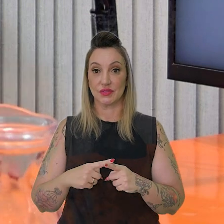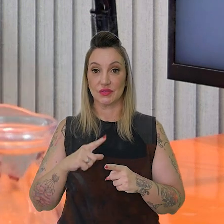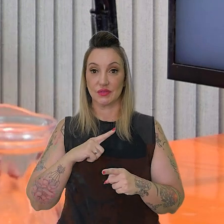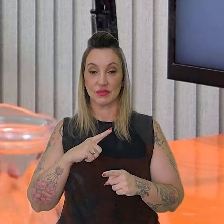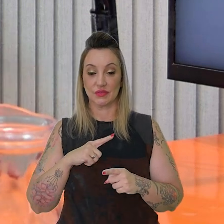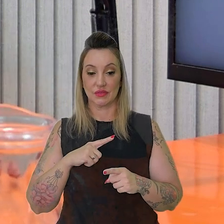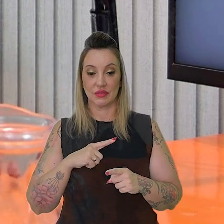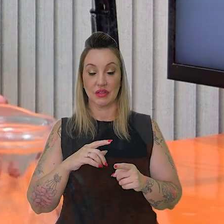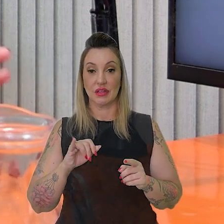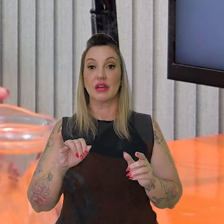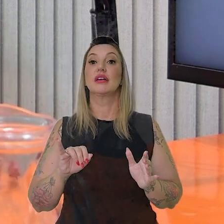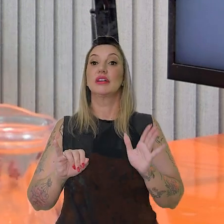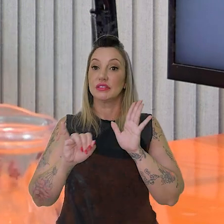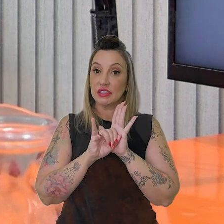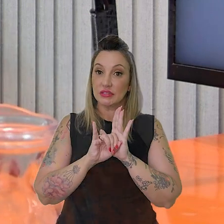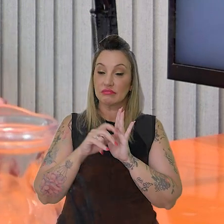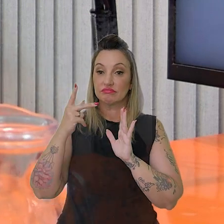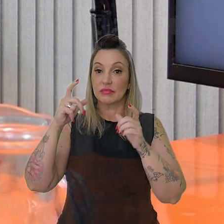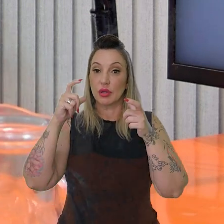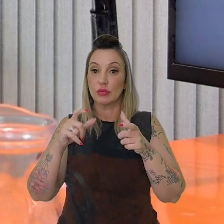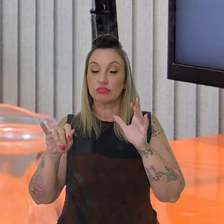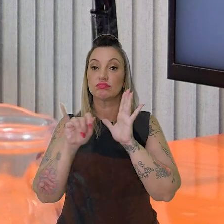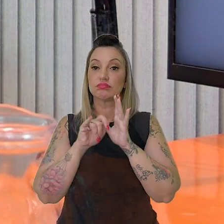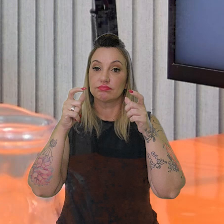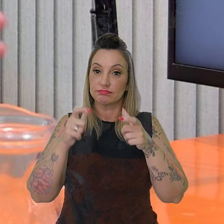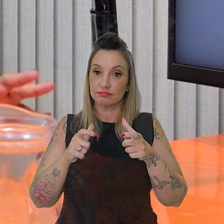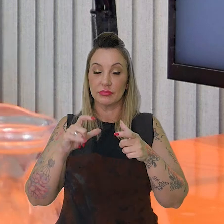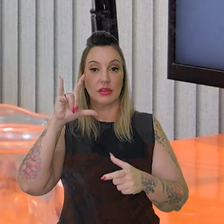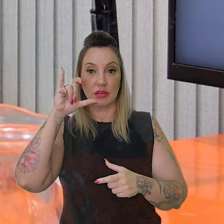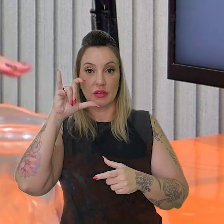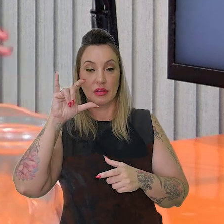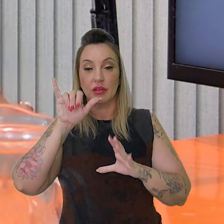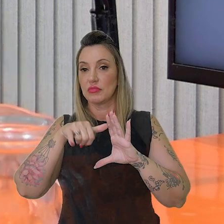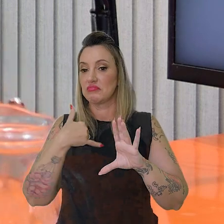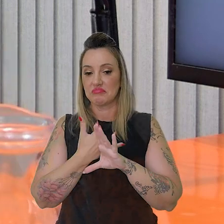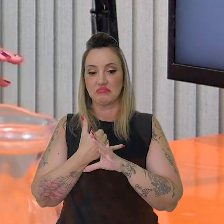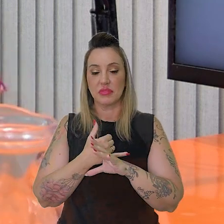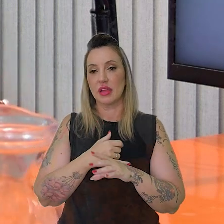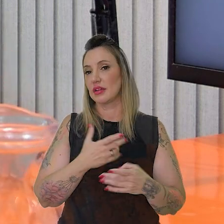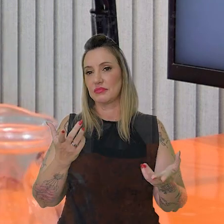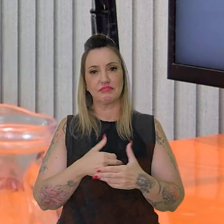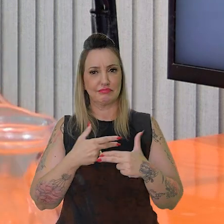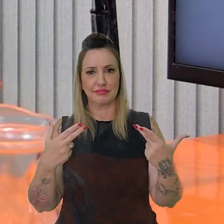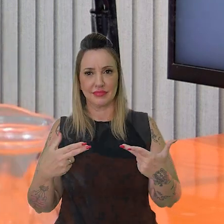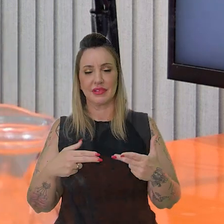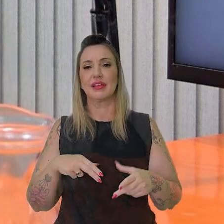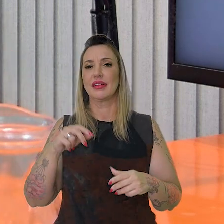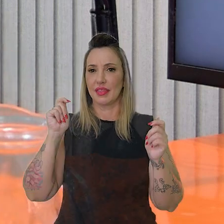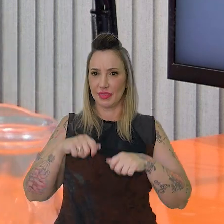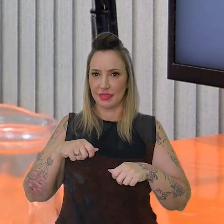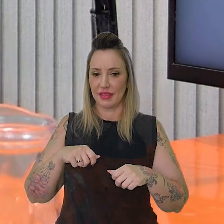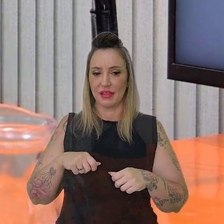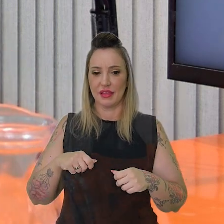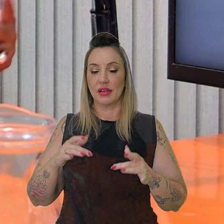ter eh a identidade dele o local dele né de fala dele então o Instagram o YouTube o Linkedin cabe